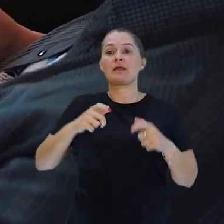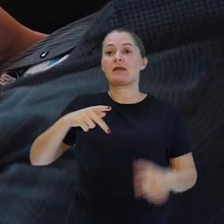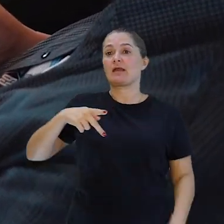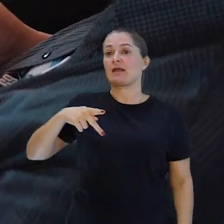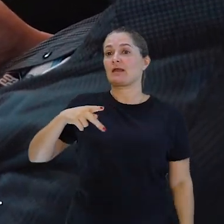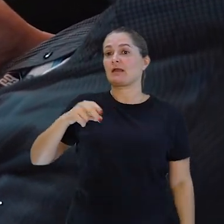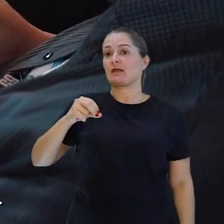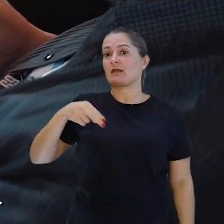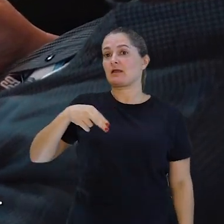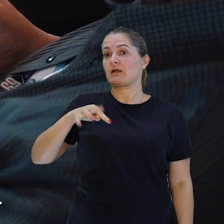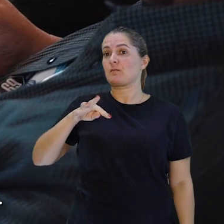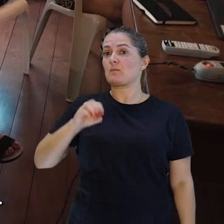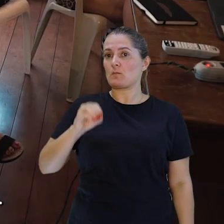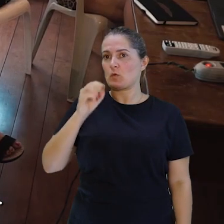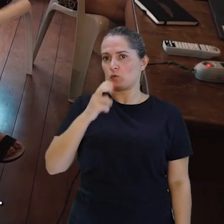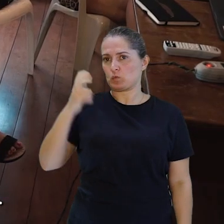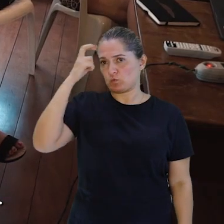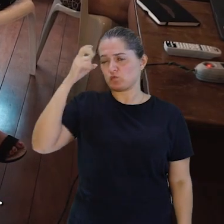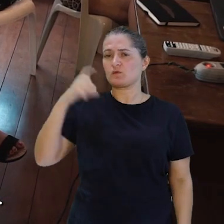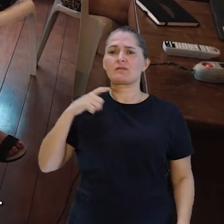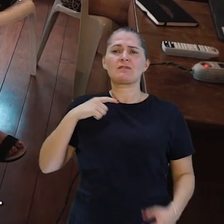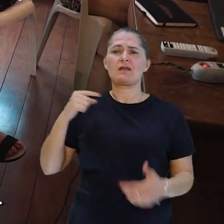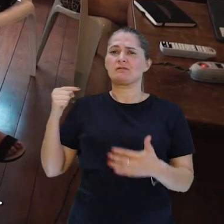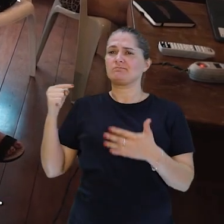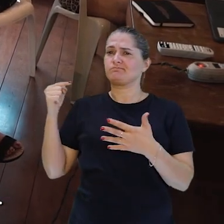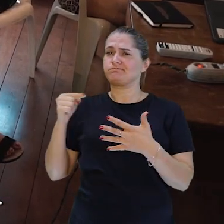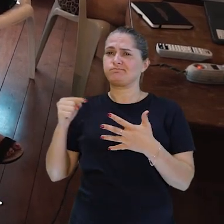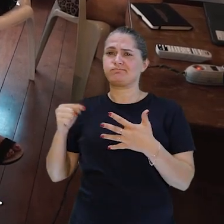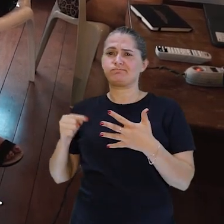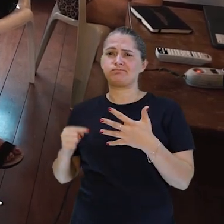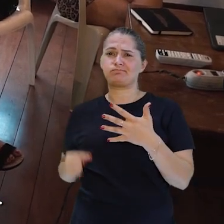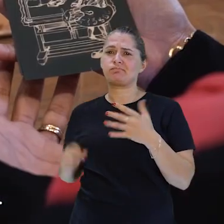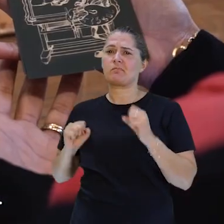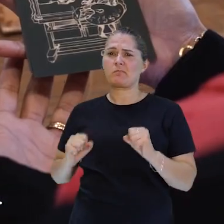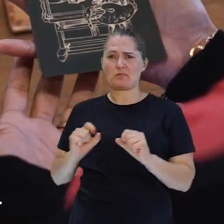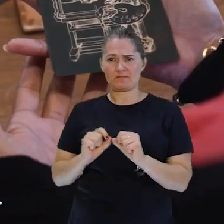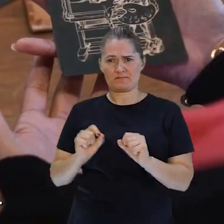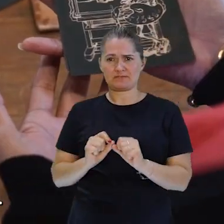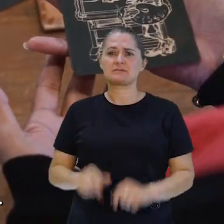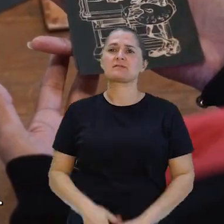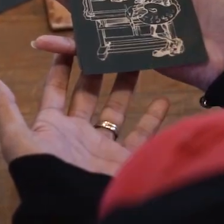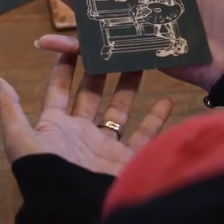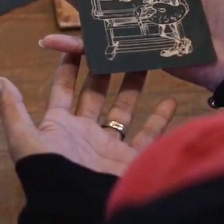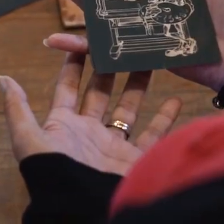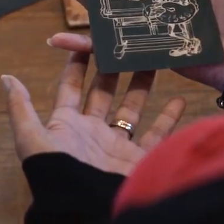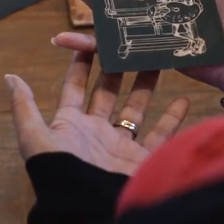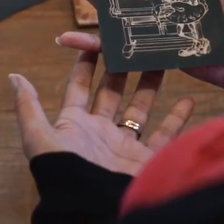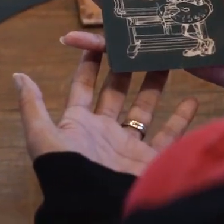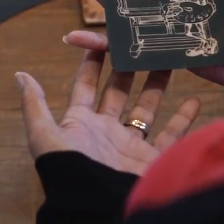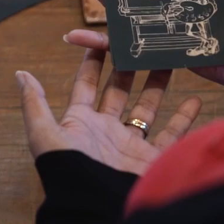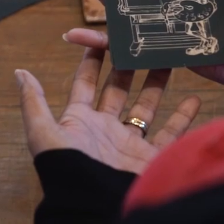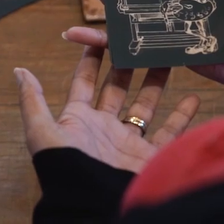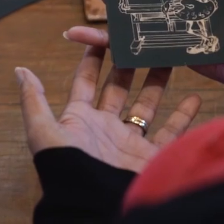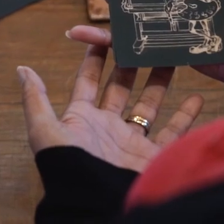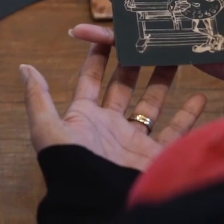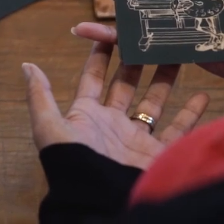pontos de cultura, enfim, né, tem um universo de coisas que podem ser feitas, né.